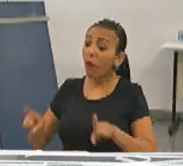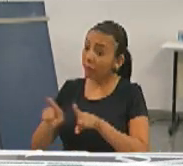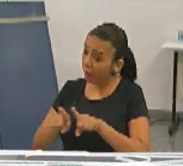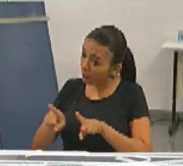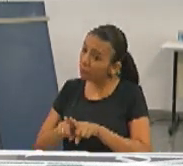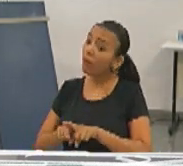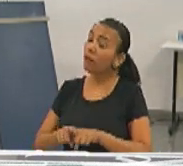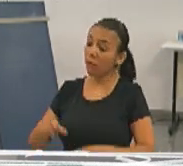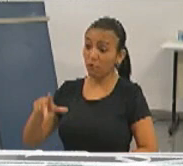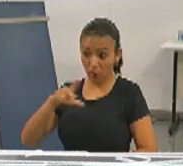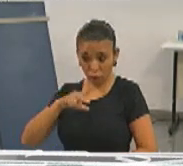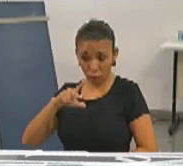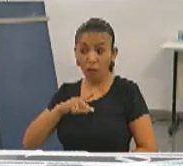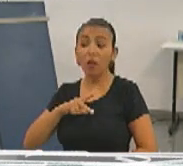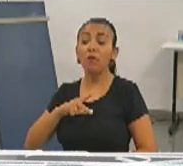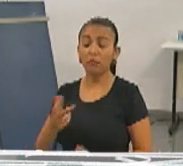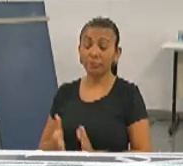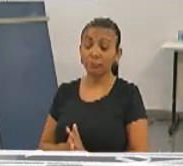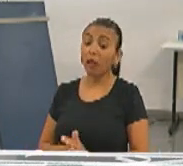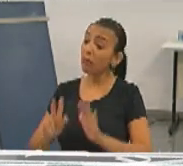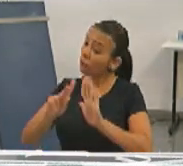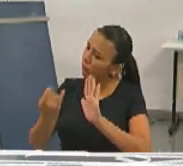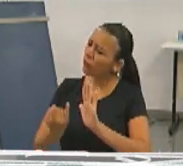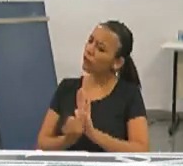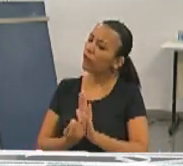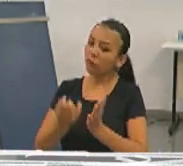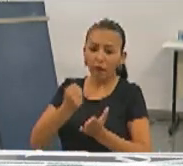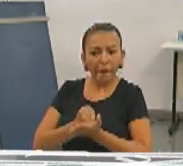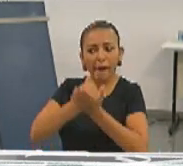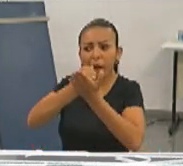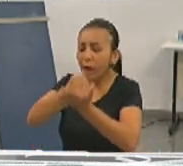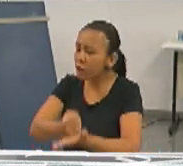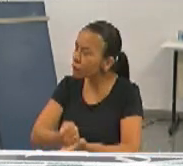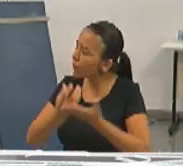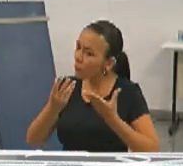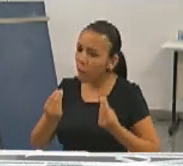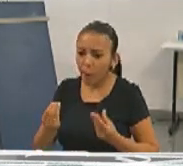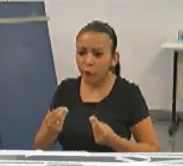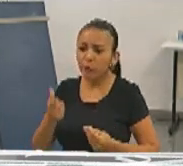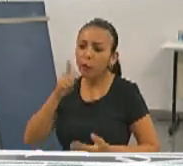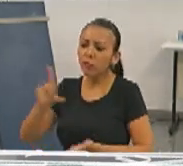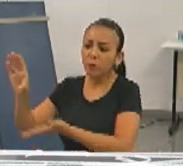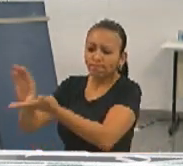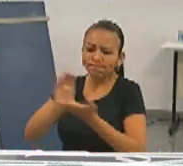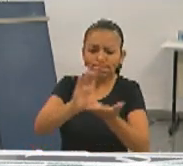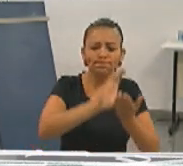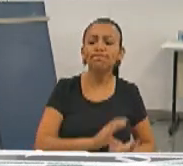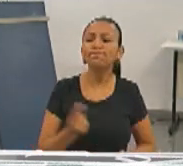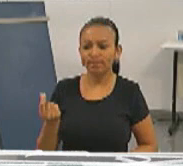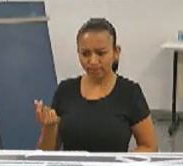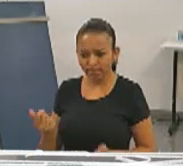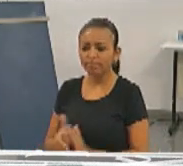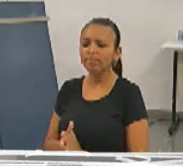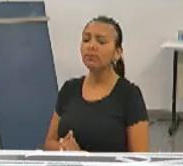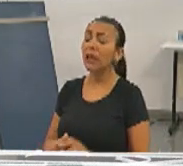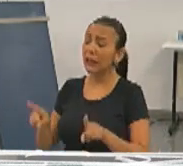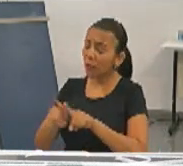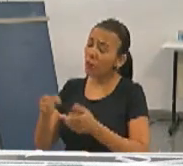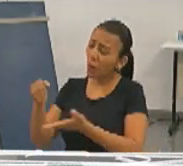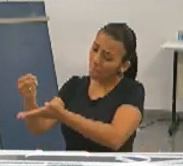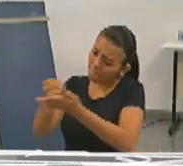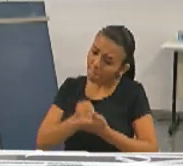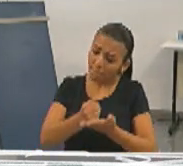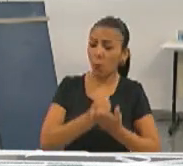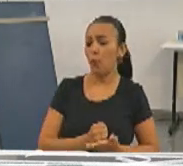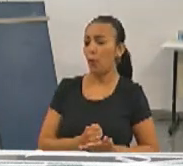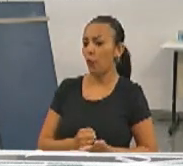privada, né? E esses projetos eles contribuem muito para a captação de recursos e o apoio às atividades de